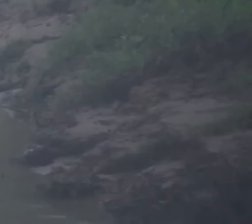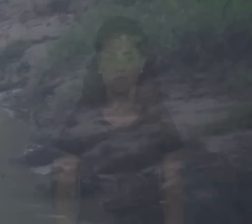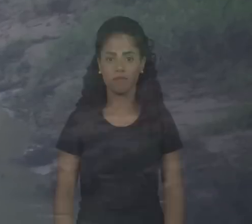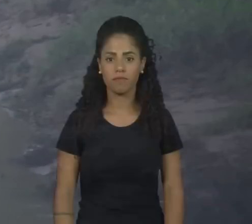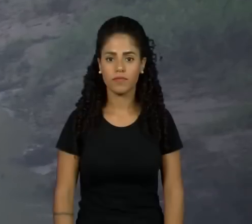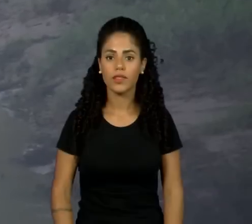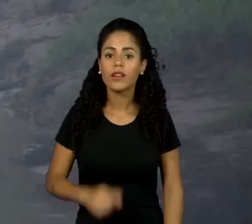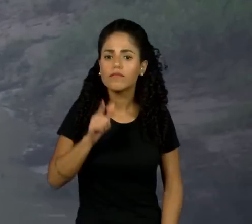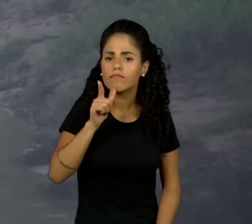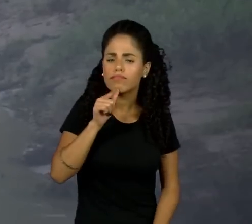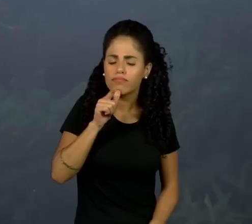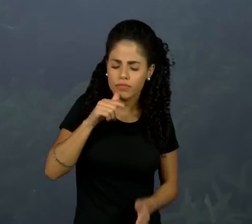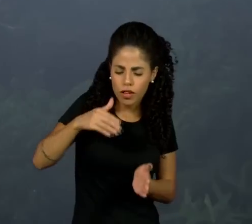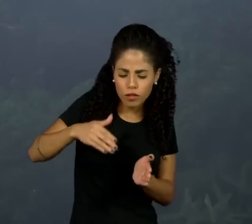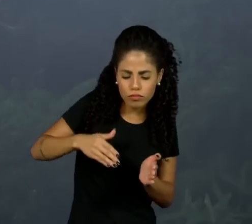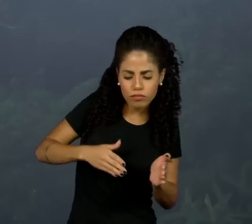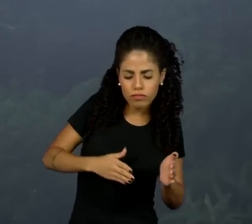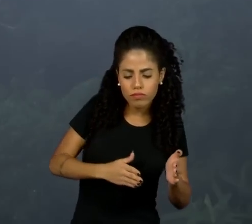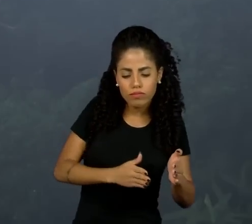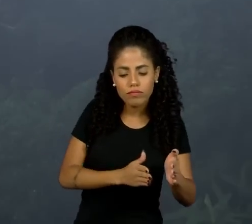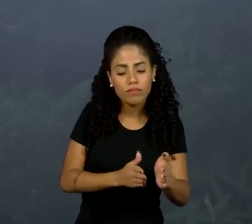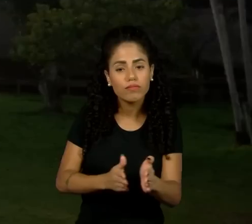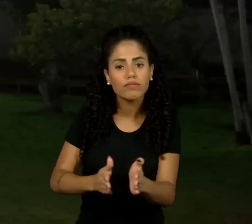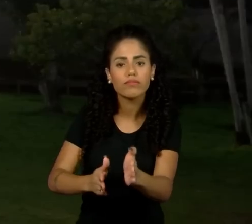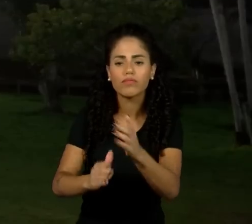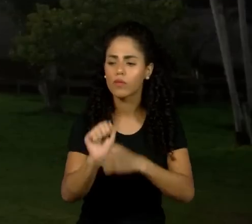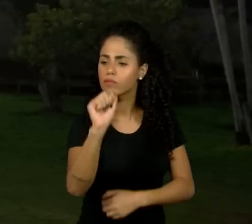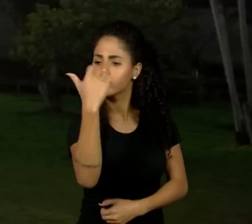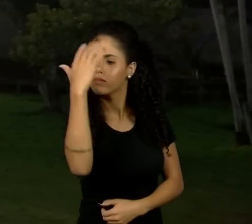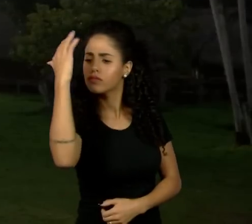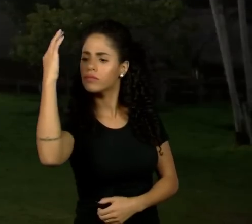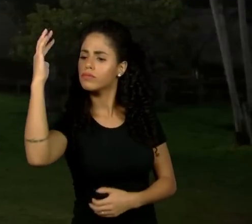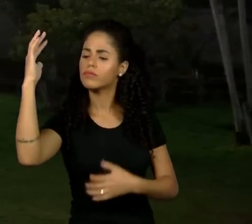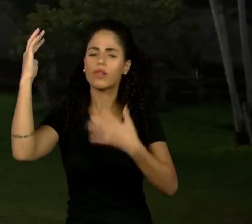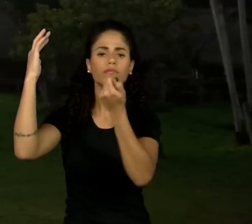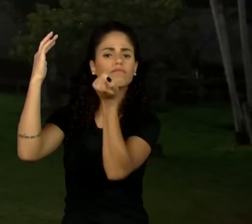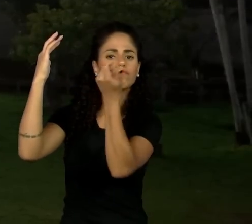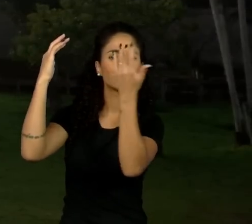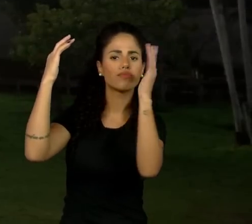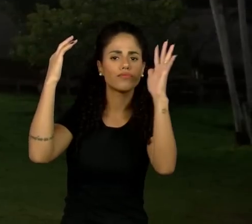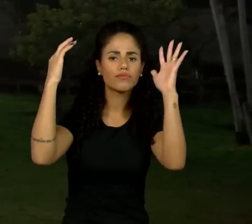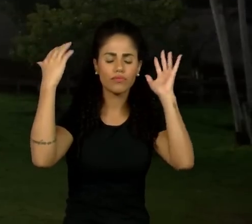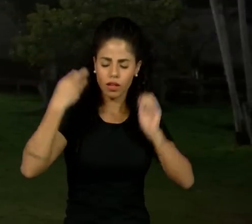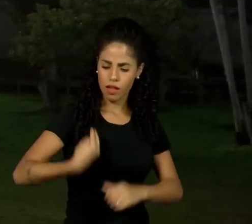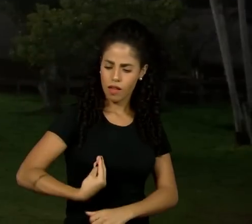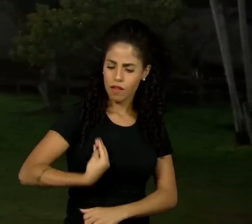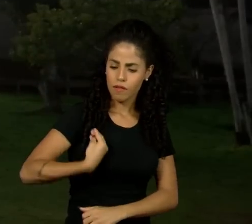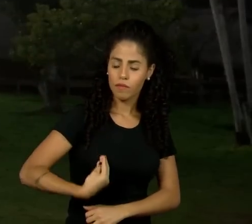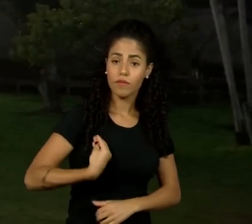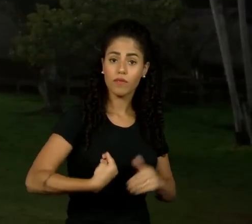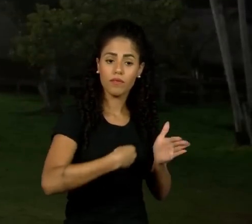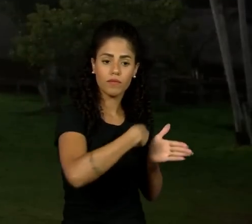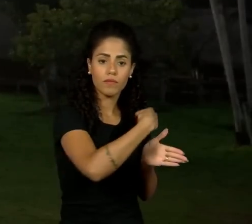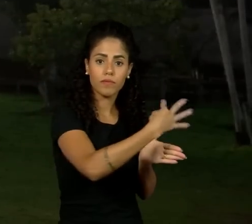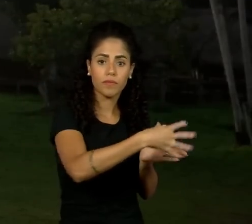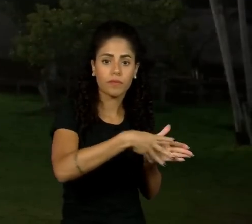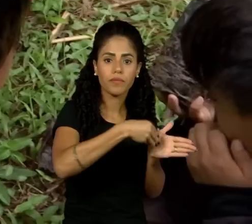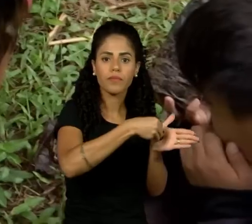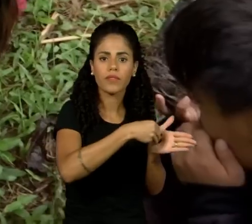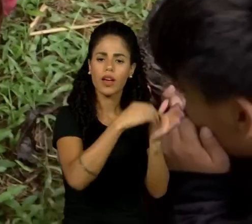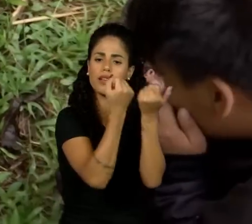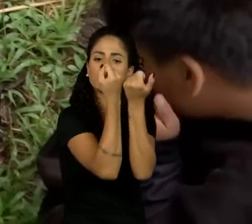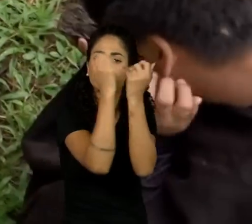Na beira do rio, no meio da mata, quem vive na Amazônia sabe que é a natureza quem governa a